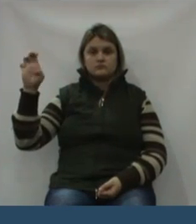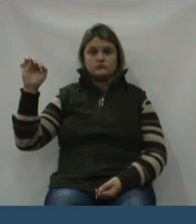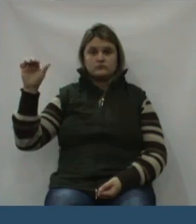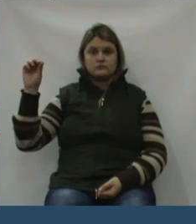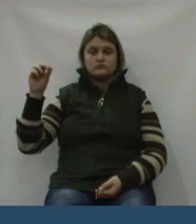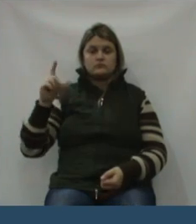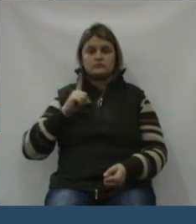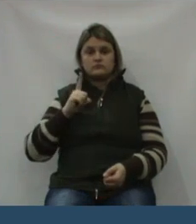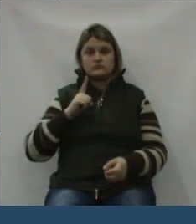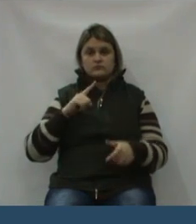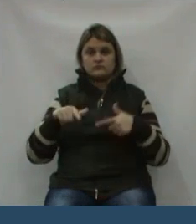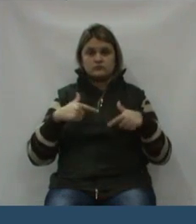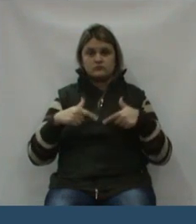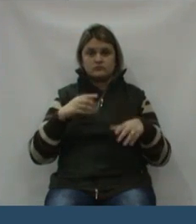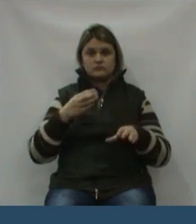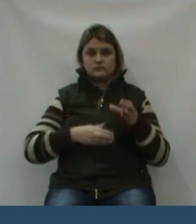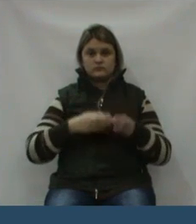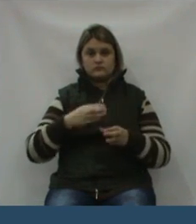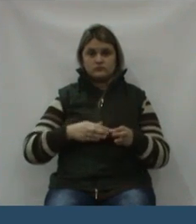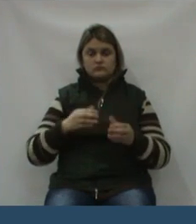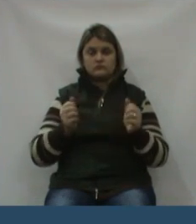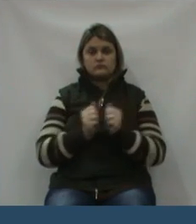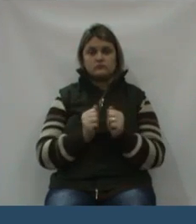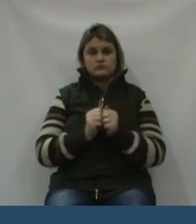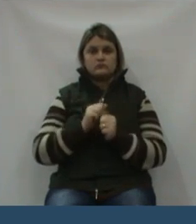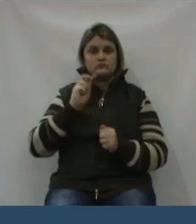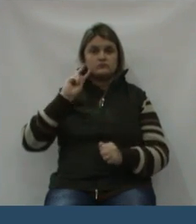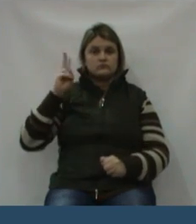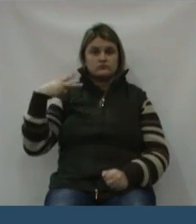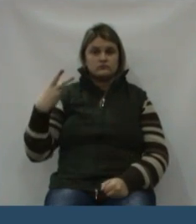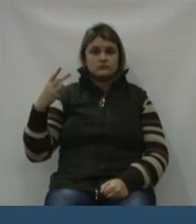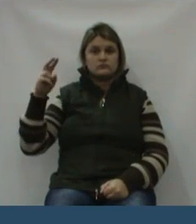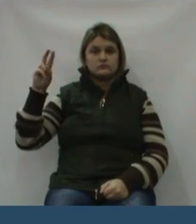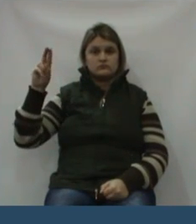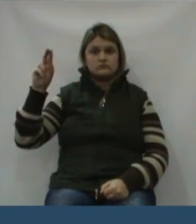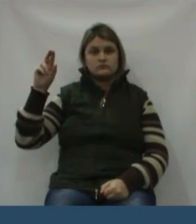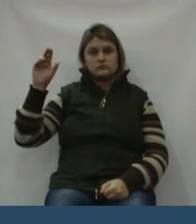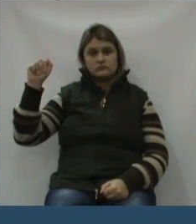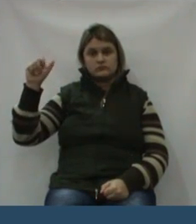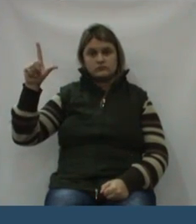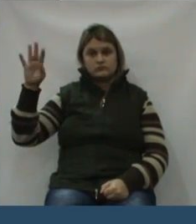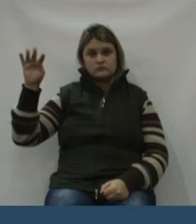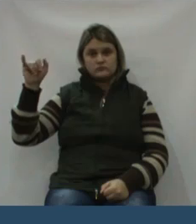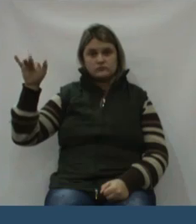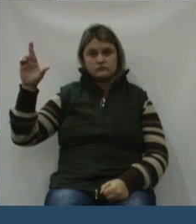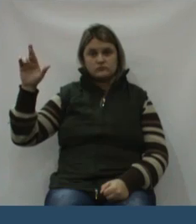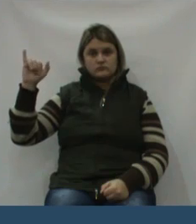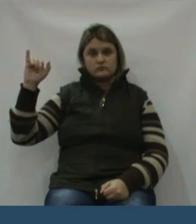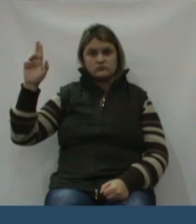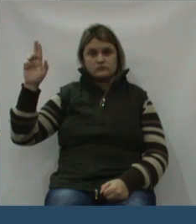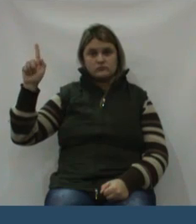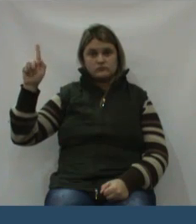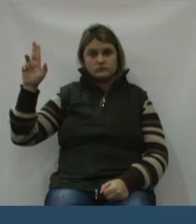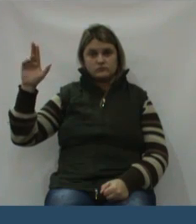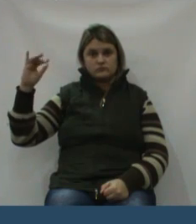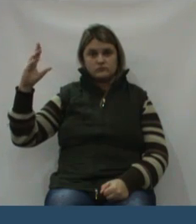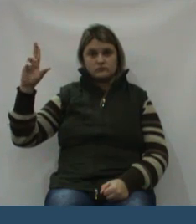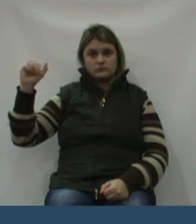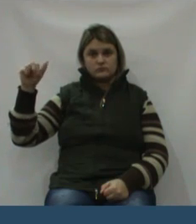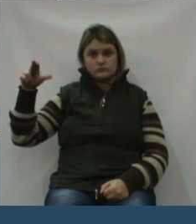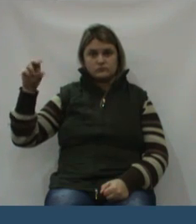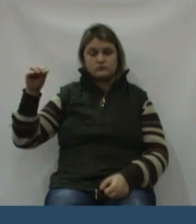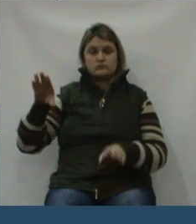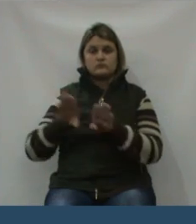cargo efetivo, concursado, com o vereador Altair Guassuano, e o vereador Gilmar Jarenchuk, que também é